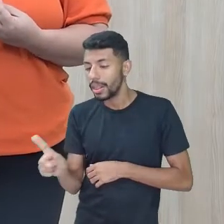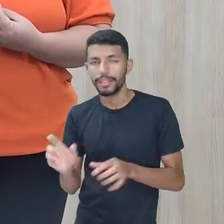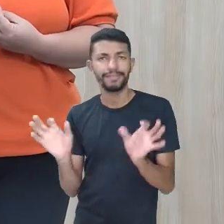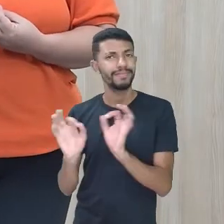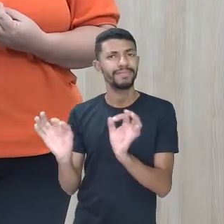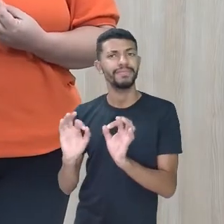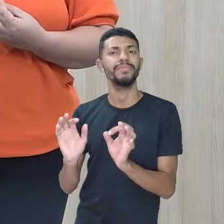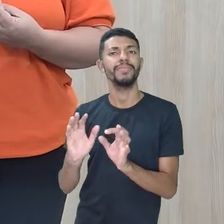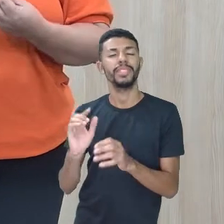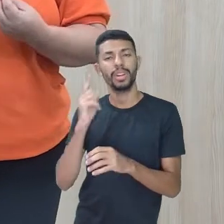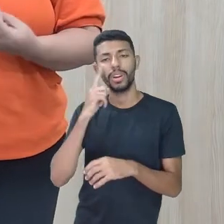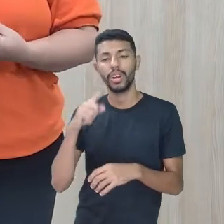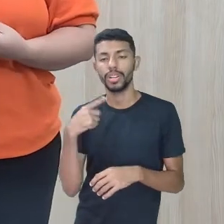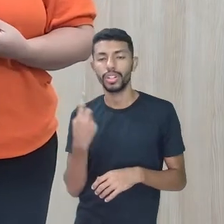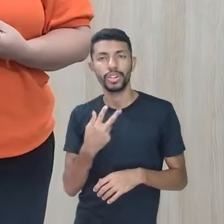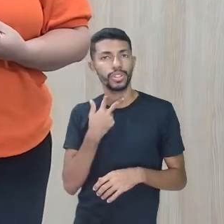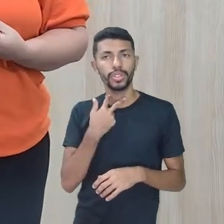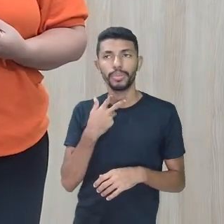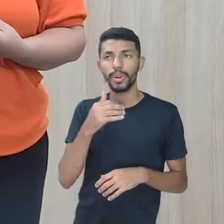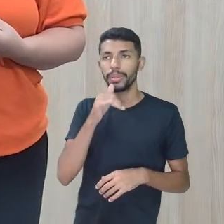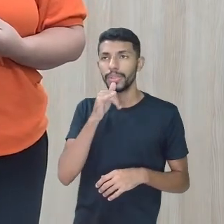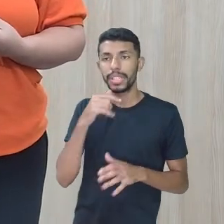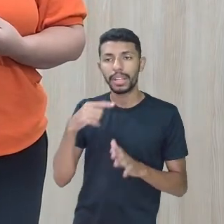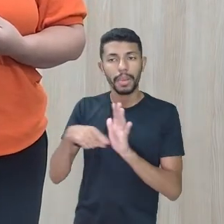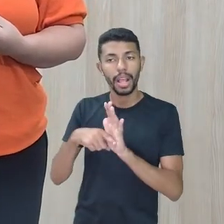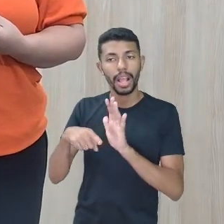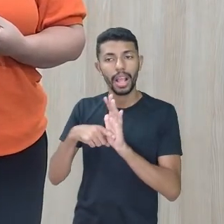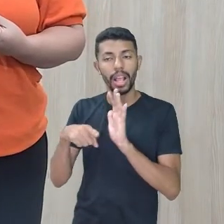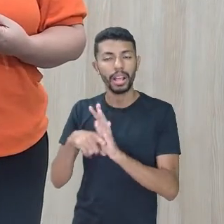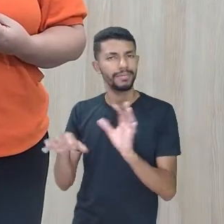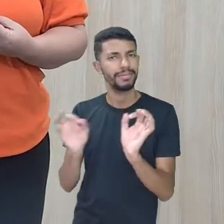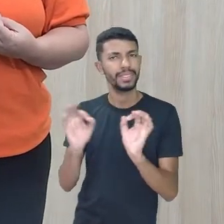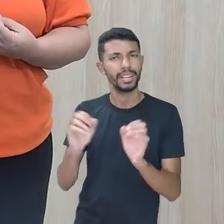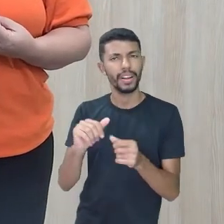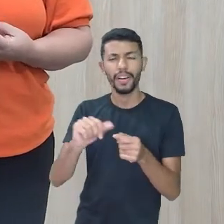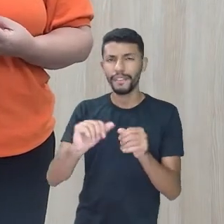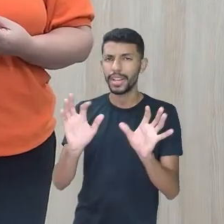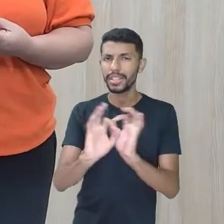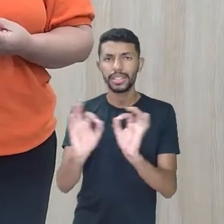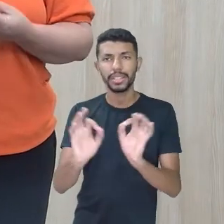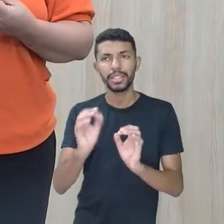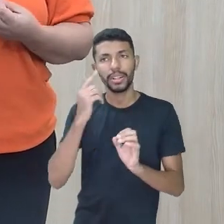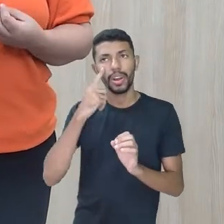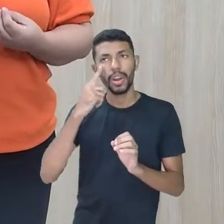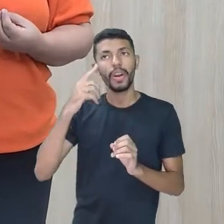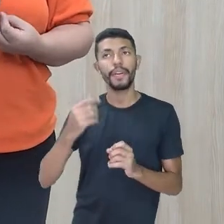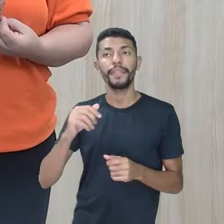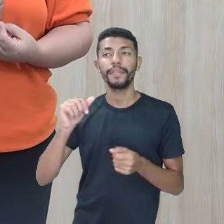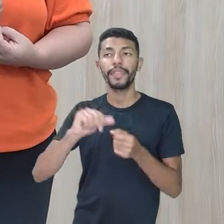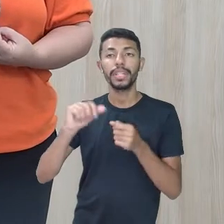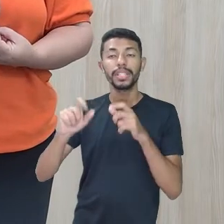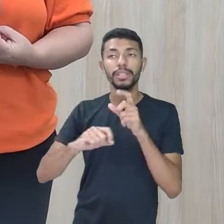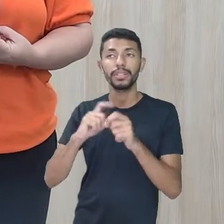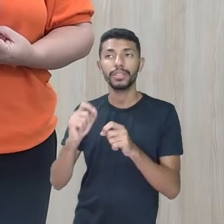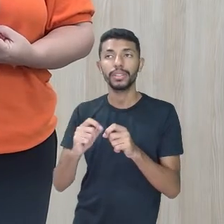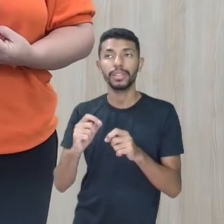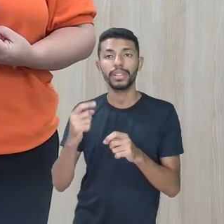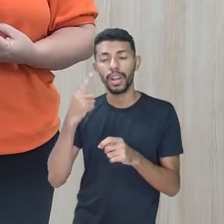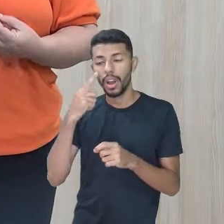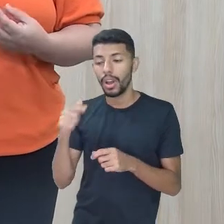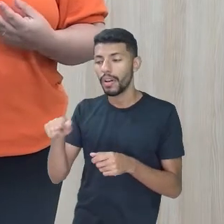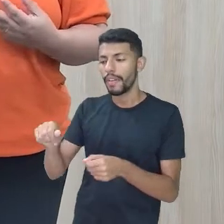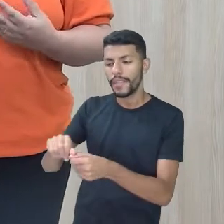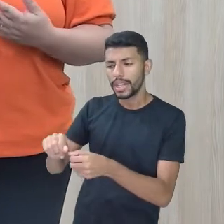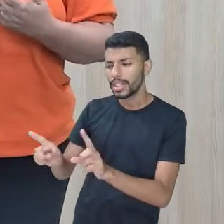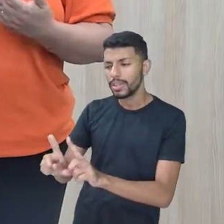gente não deve ressaltar o negativo. Não faça isso, e sim faça aquilo,